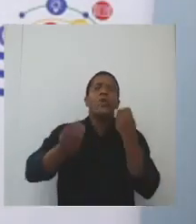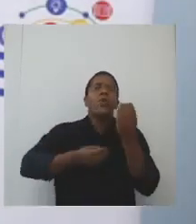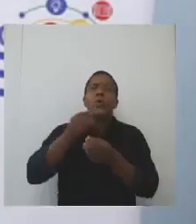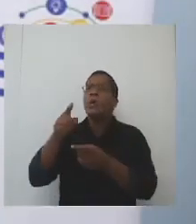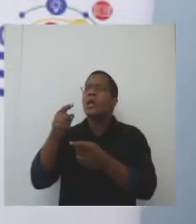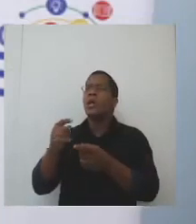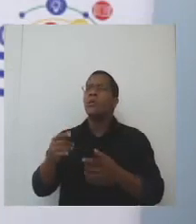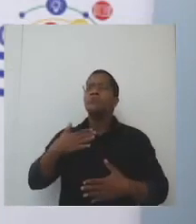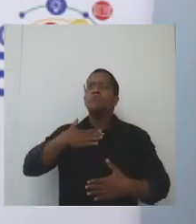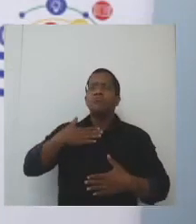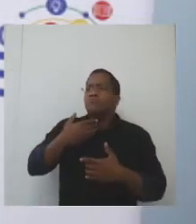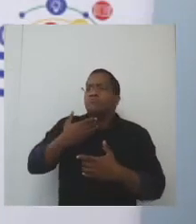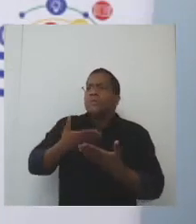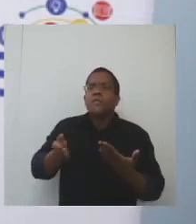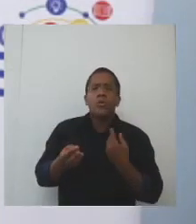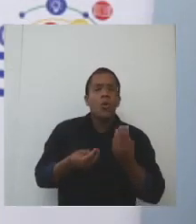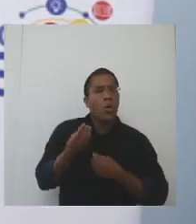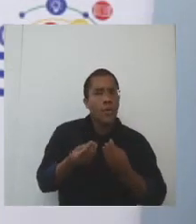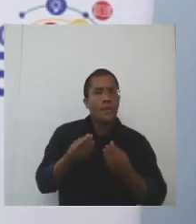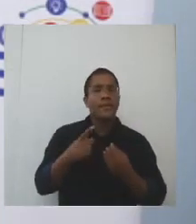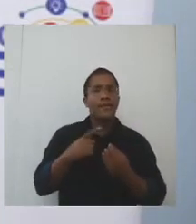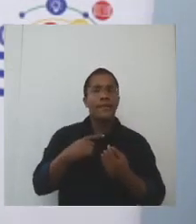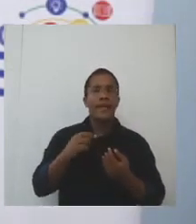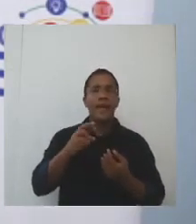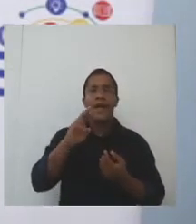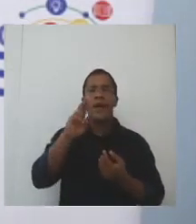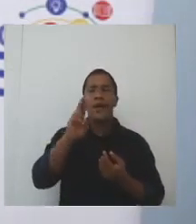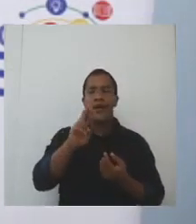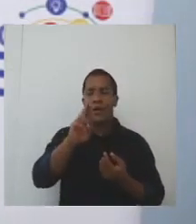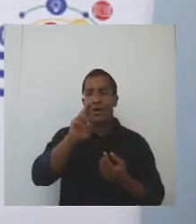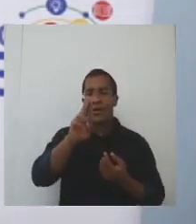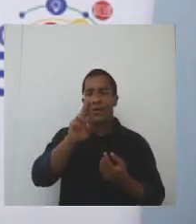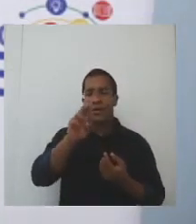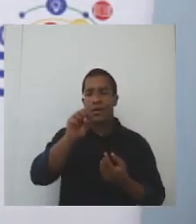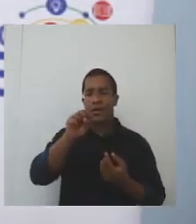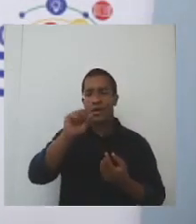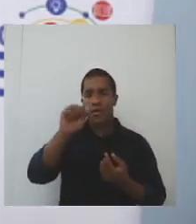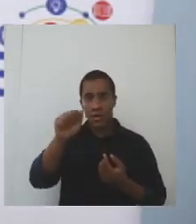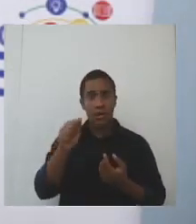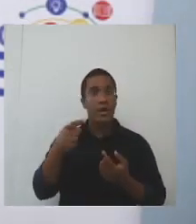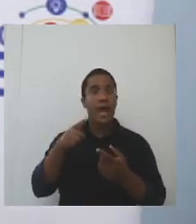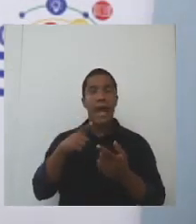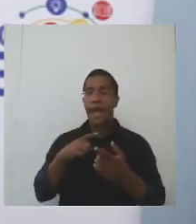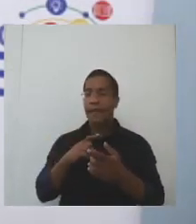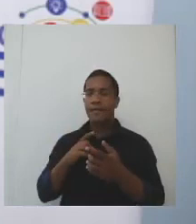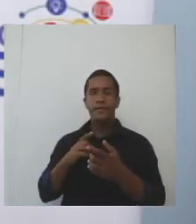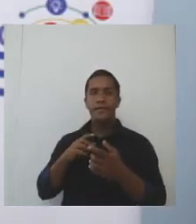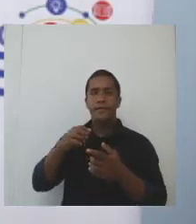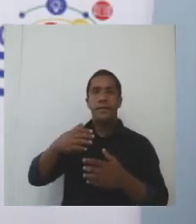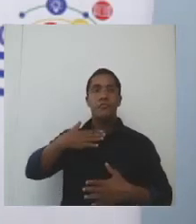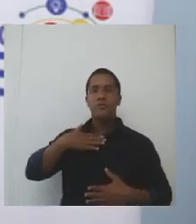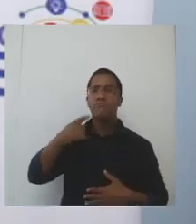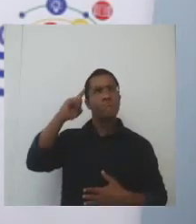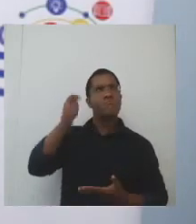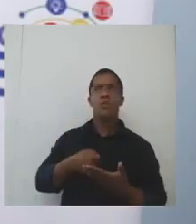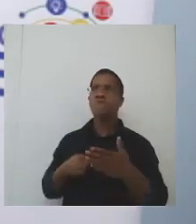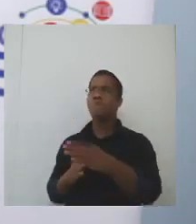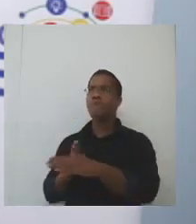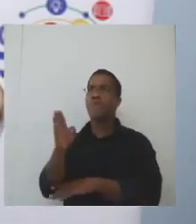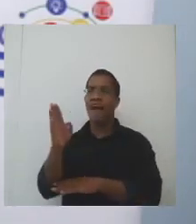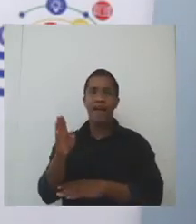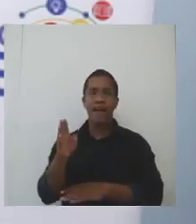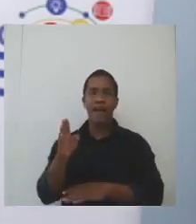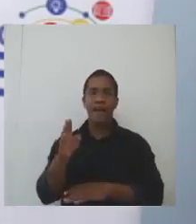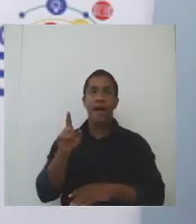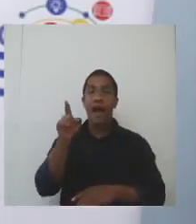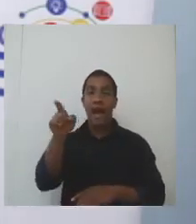Rússia, Napoleão então decidiu que ia invadir a Rússia. E acabou sendo surpreendido, né, com a estratégia